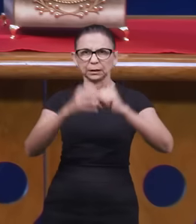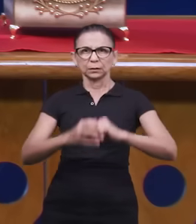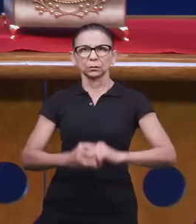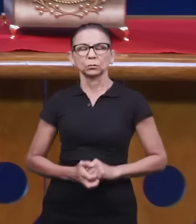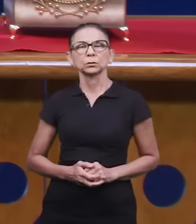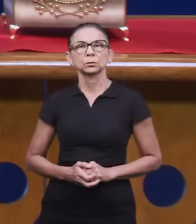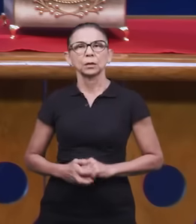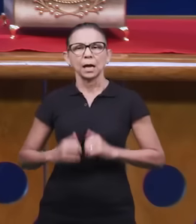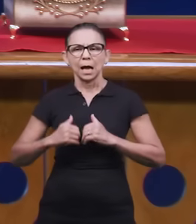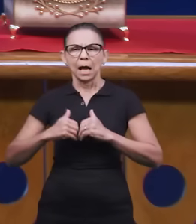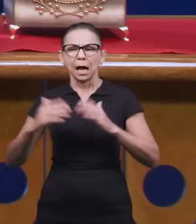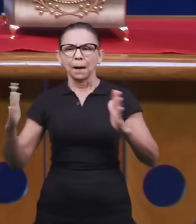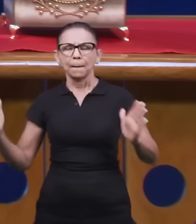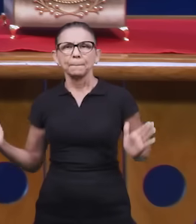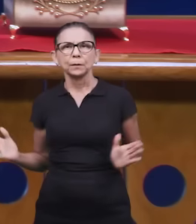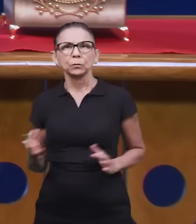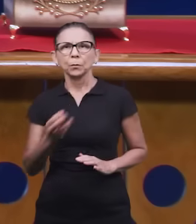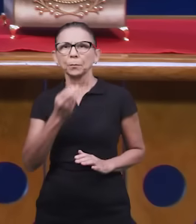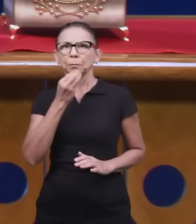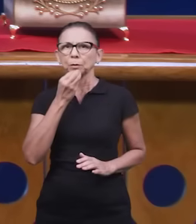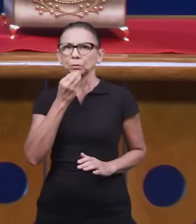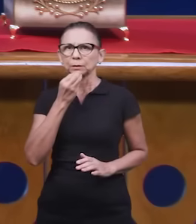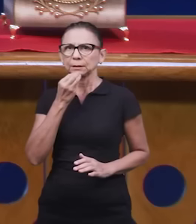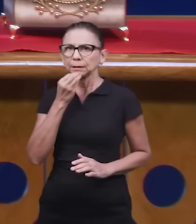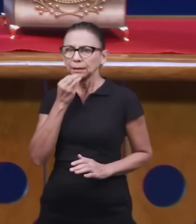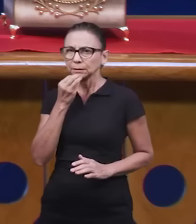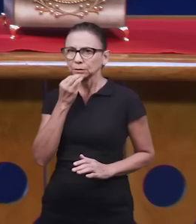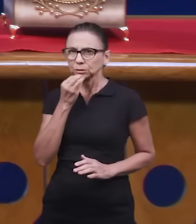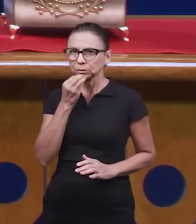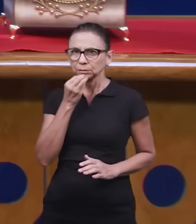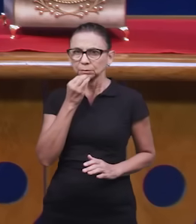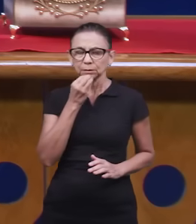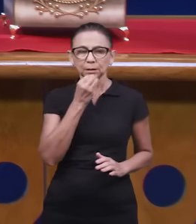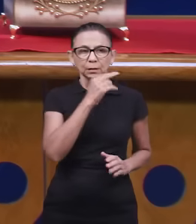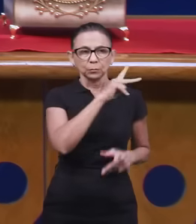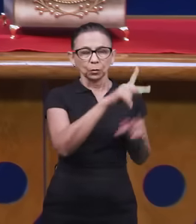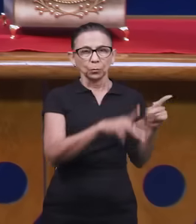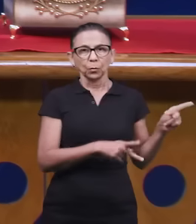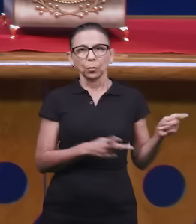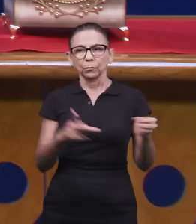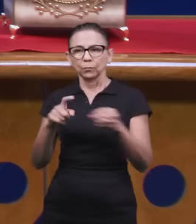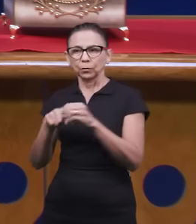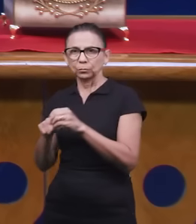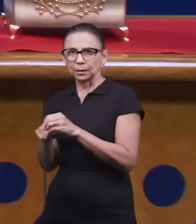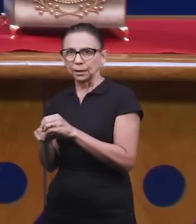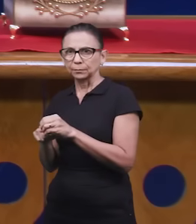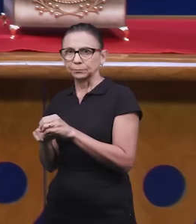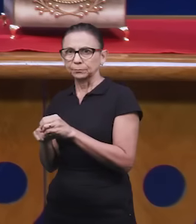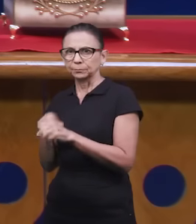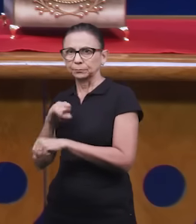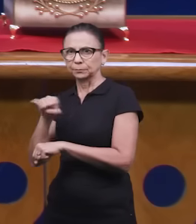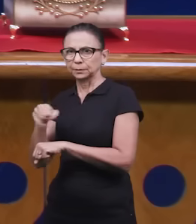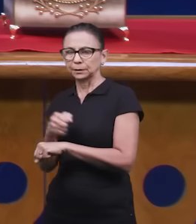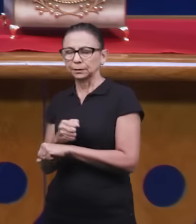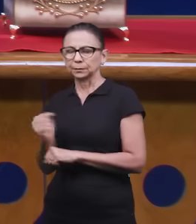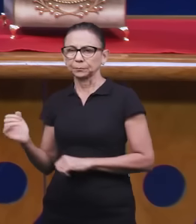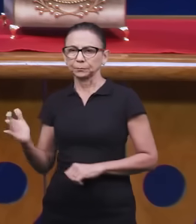para que Israel voltasse do cativeiro e fosse para Jerusalém. Então falamos aqui, fechando